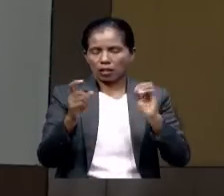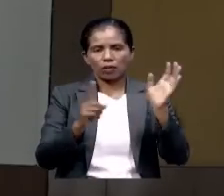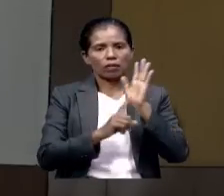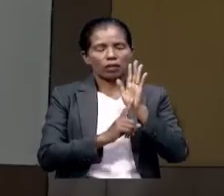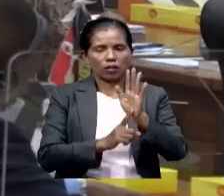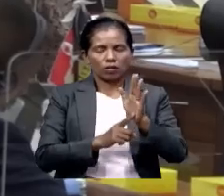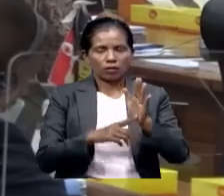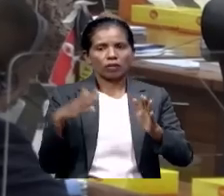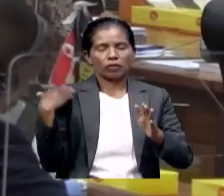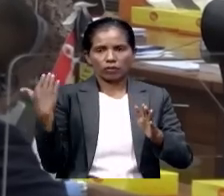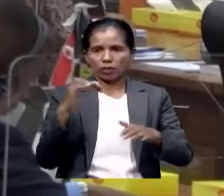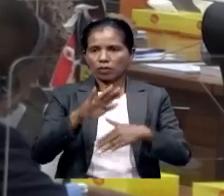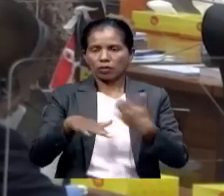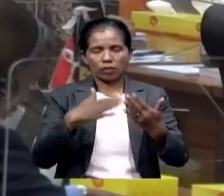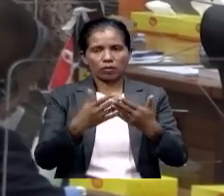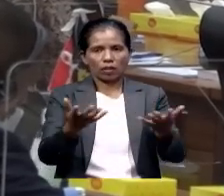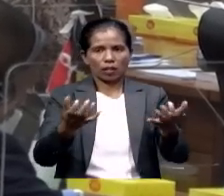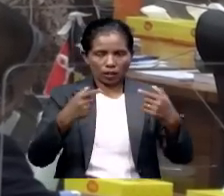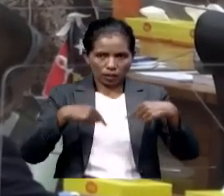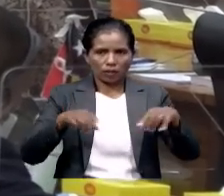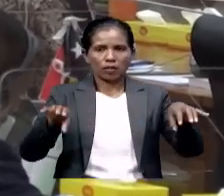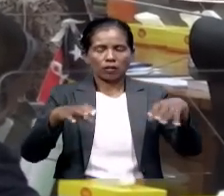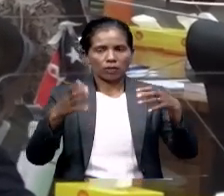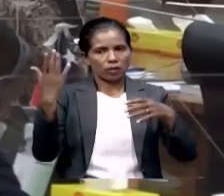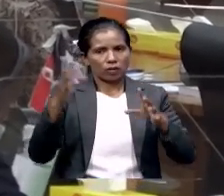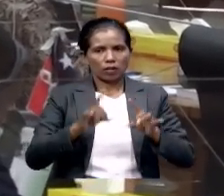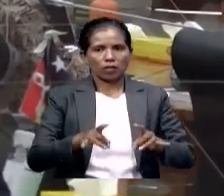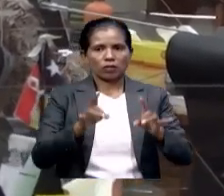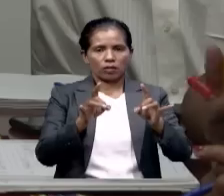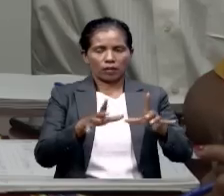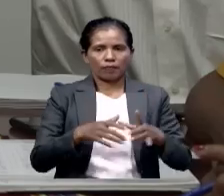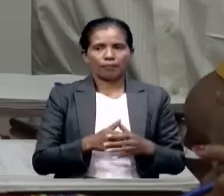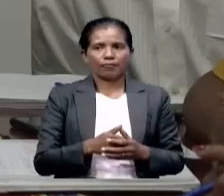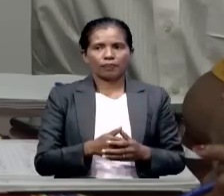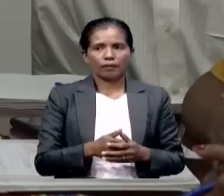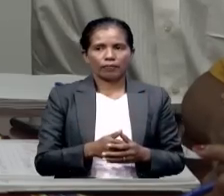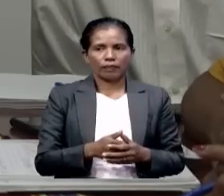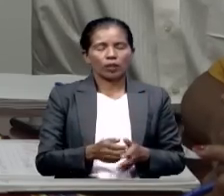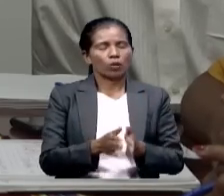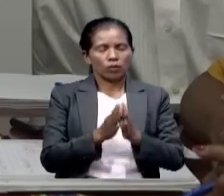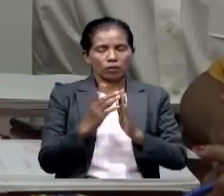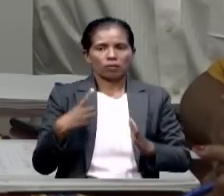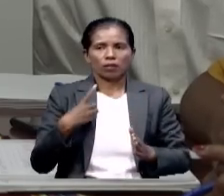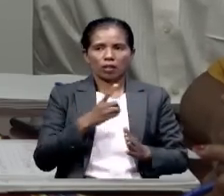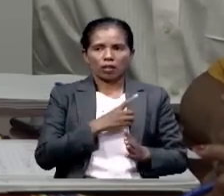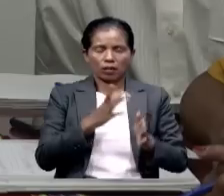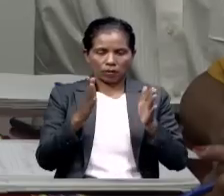mos, ba jovem ser seluk, ne beha karak ba serviço e a Austrália. Russo banai, deputado